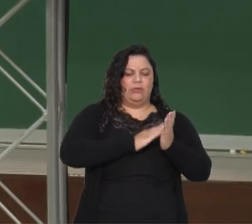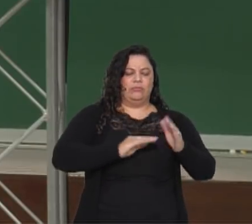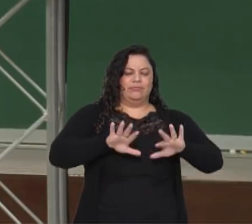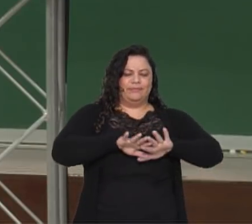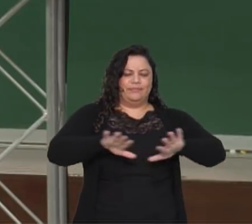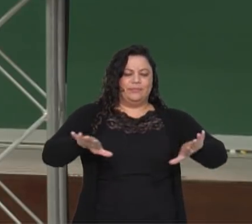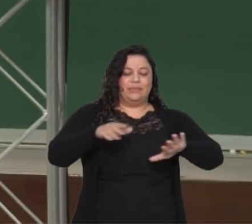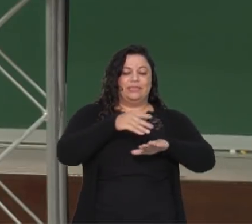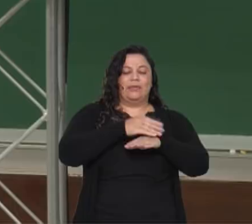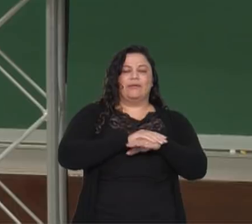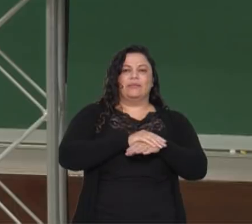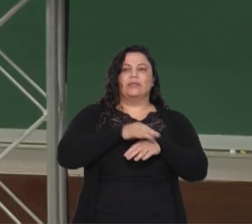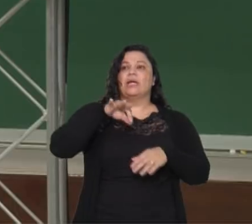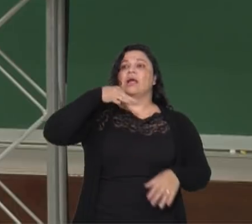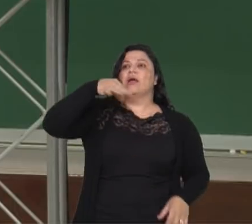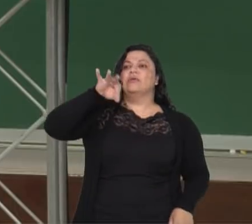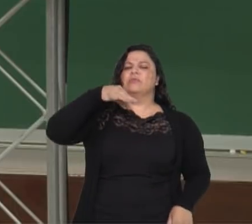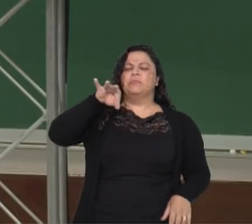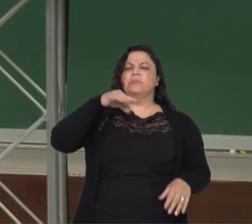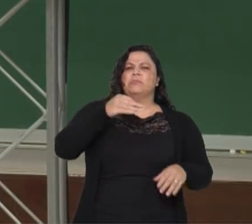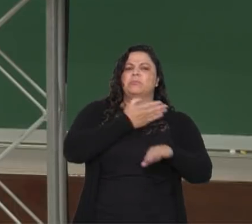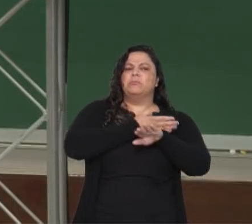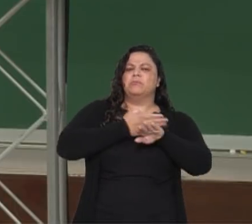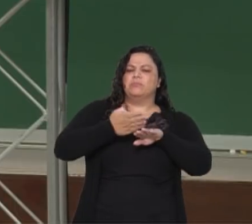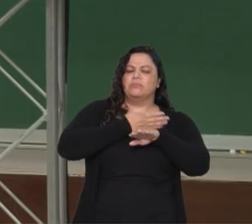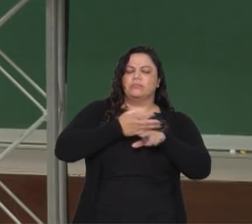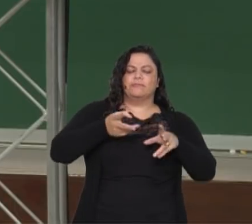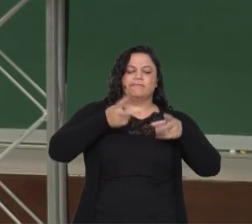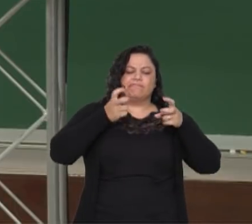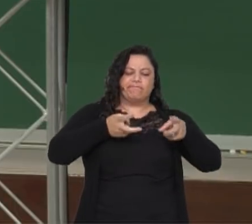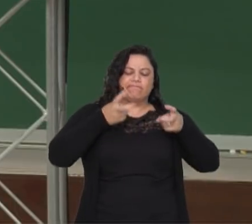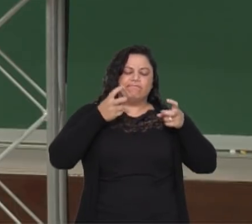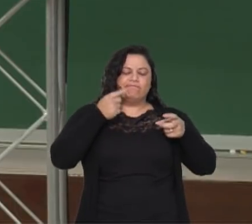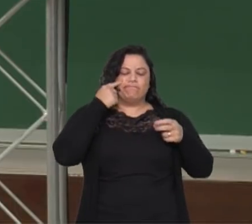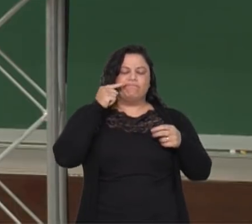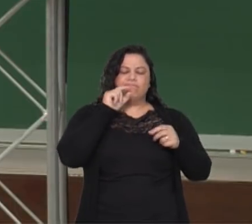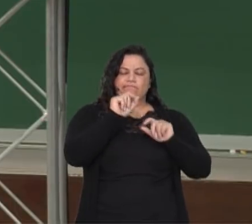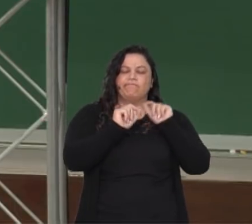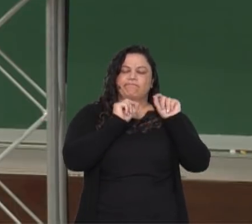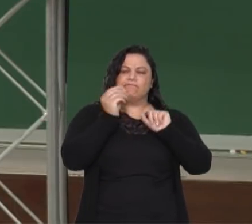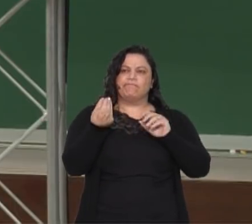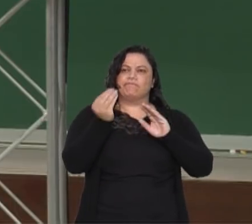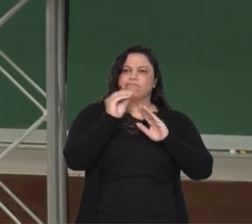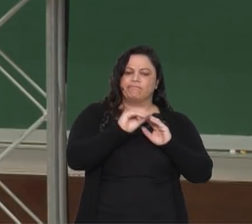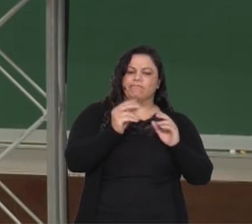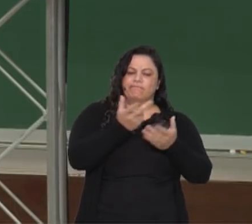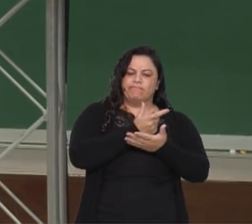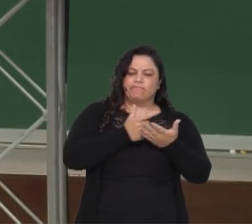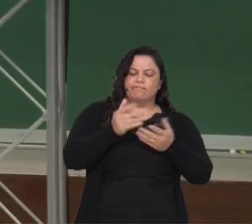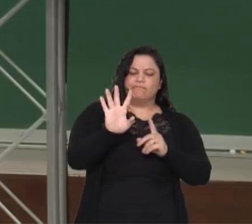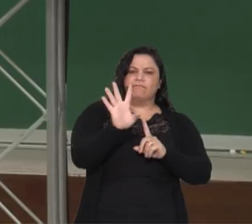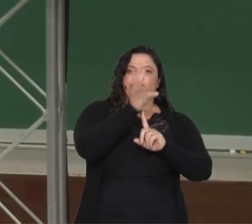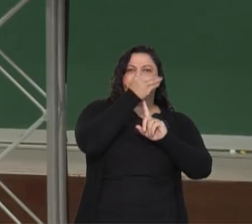espaço em branco do papel ajuda a perceber a imagem que o artista está colocando no papel, assim como o silêncio ajuda